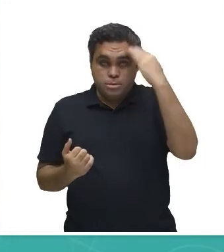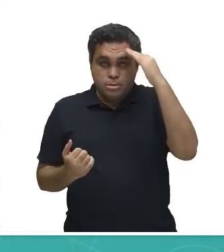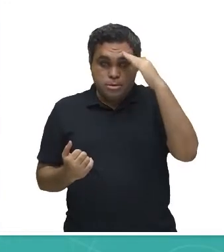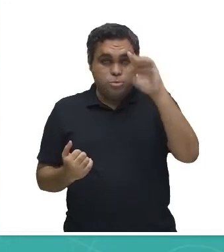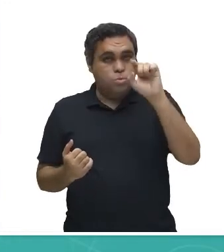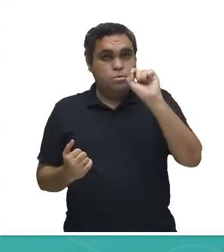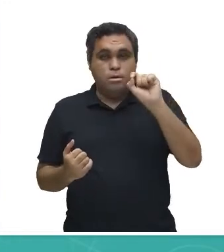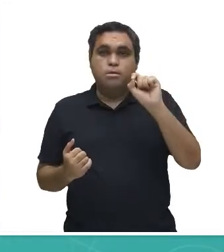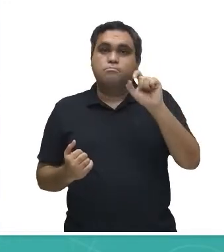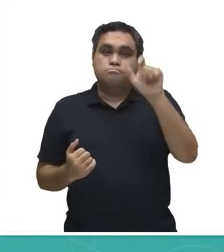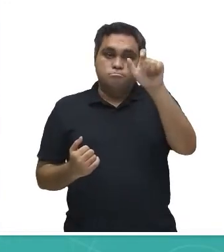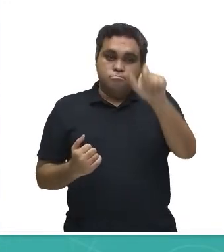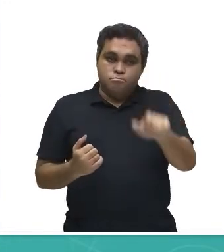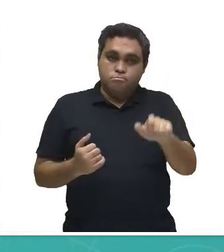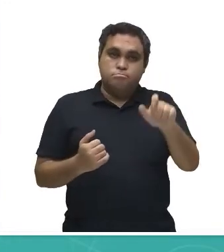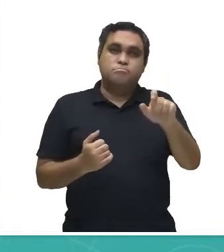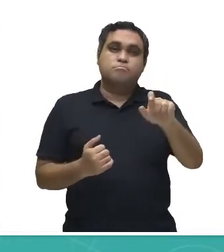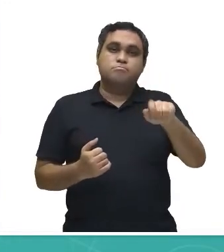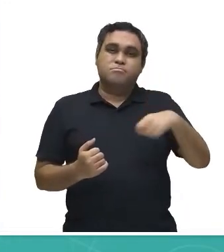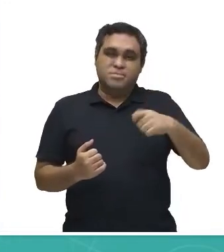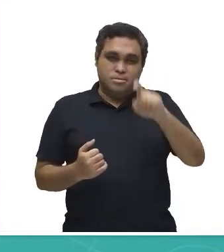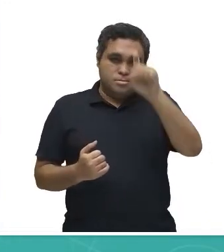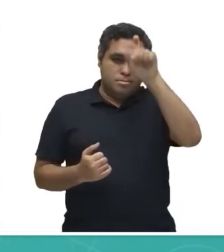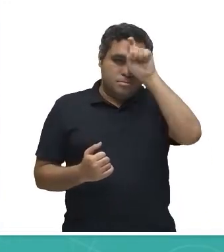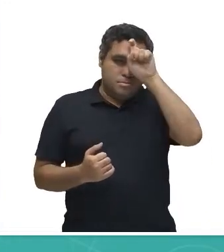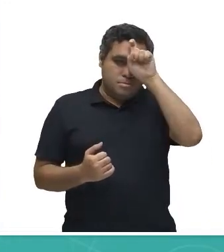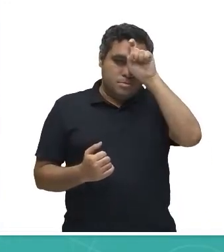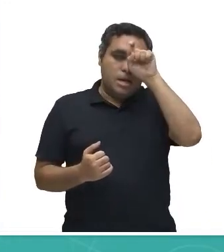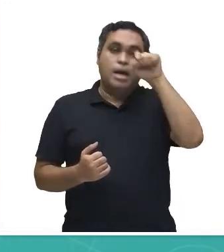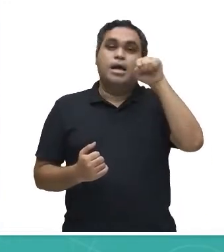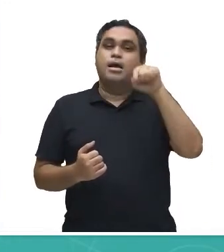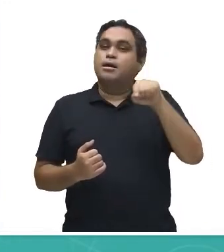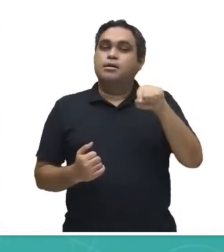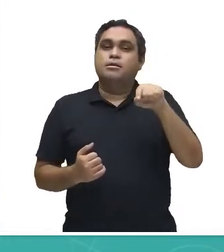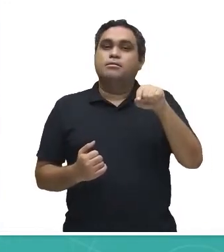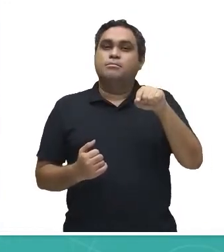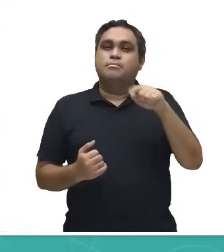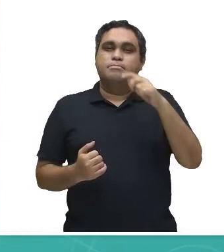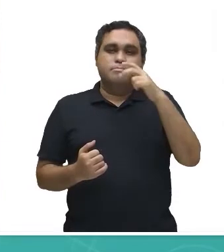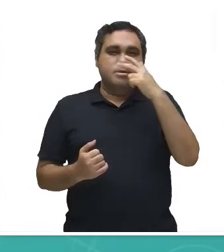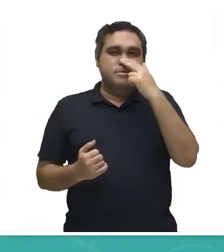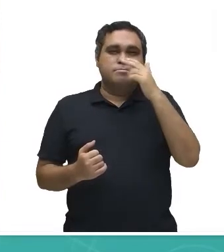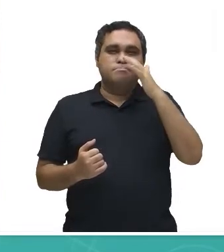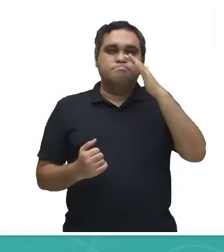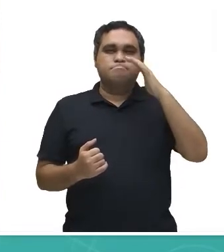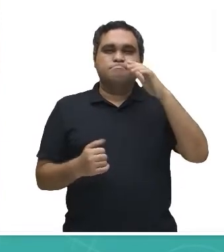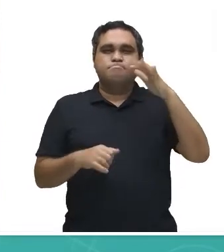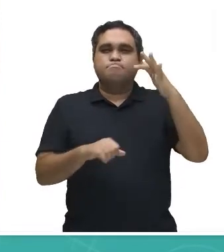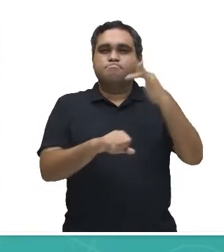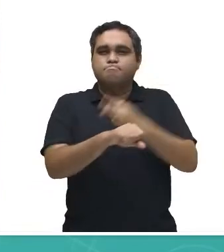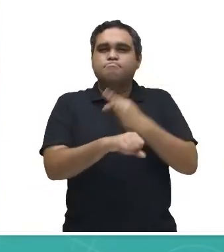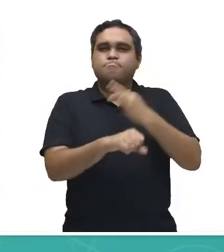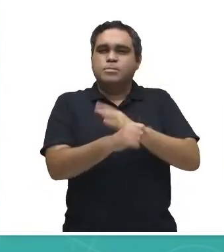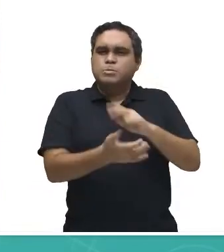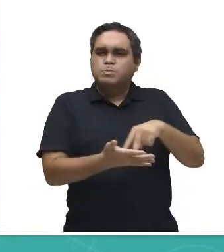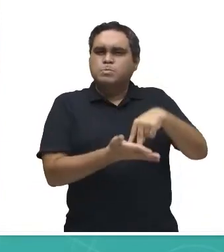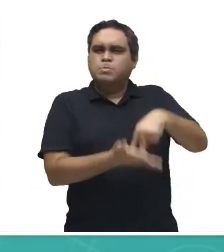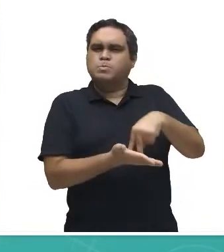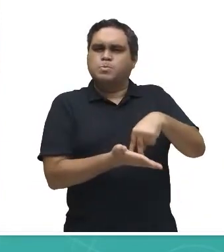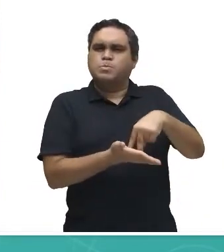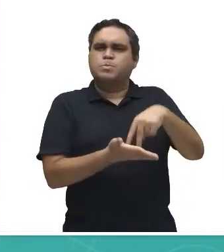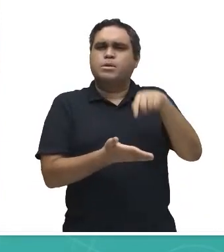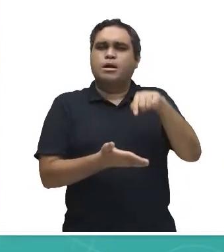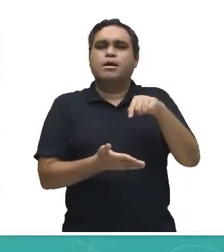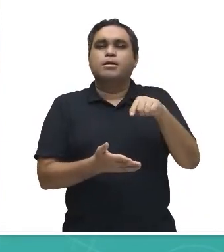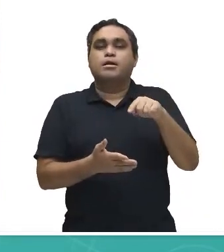dos Palmares, ele é esse símbolo de resistência e cabe à história, a sociologia também, a